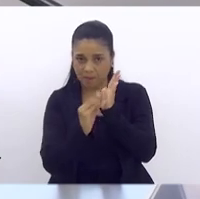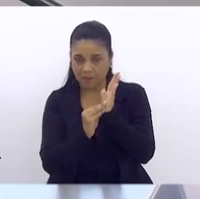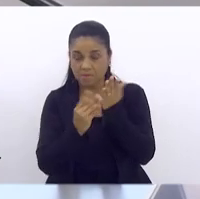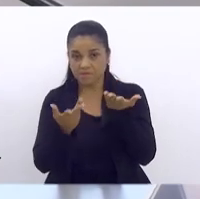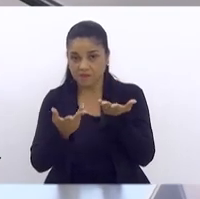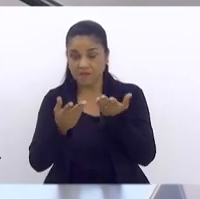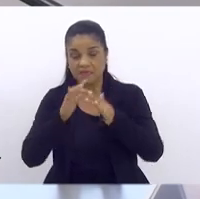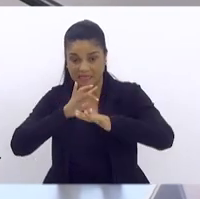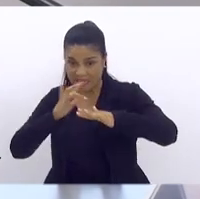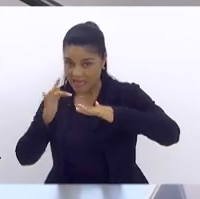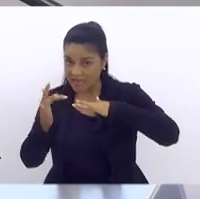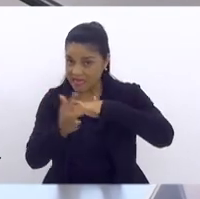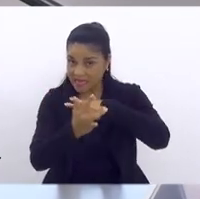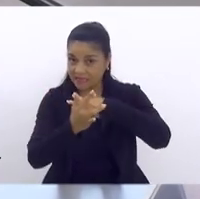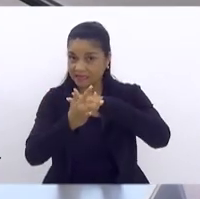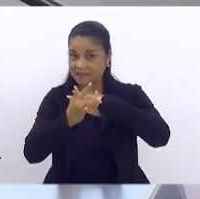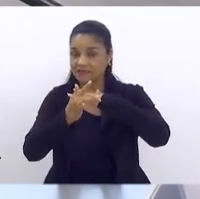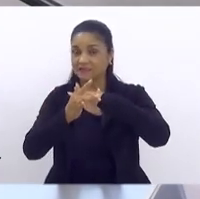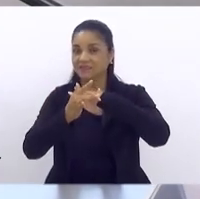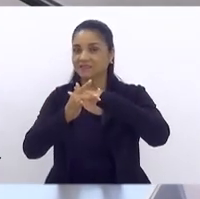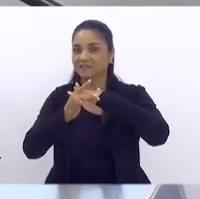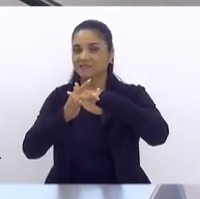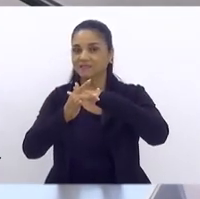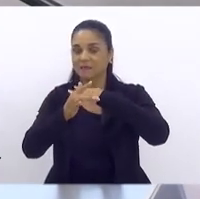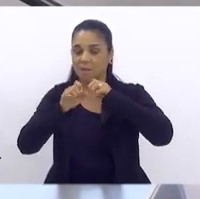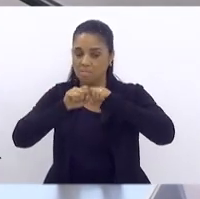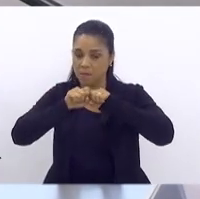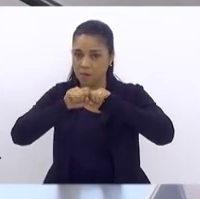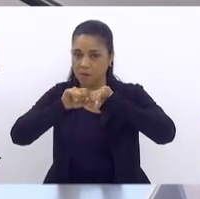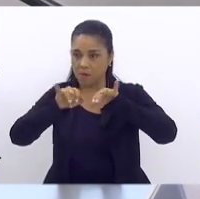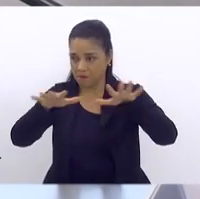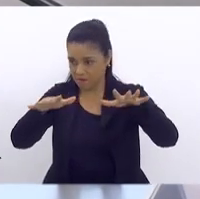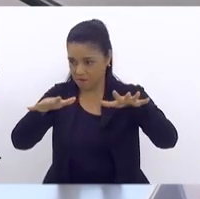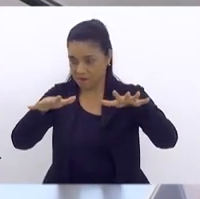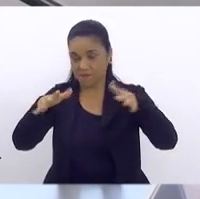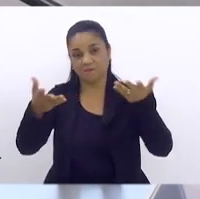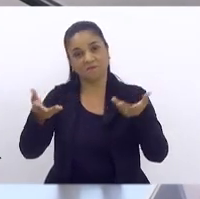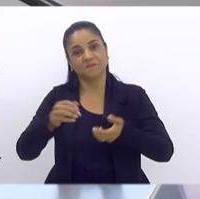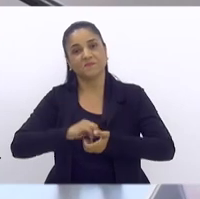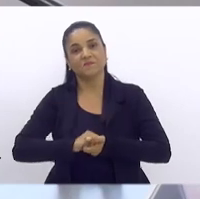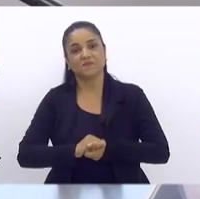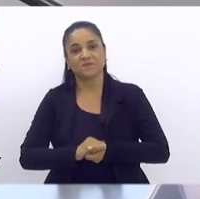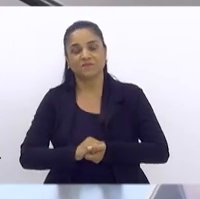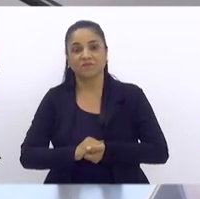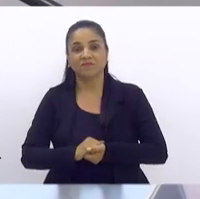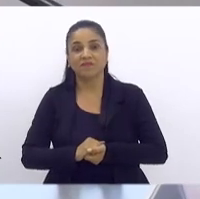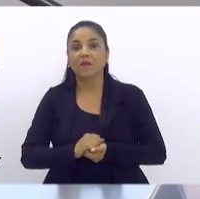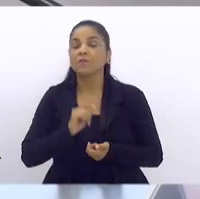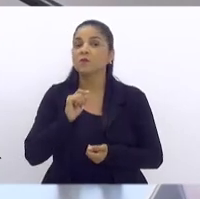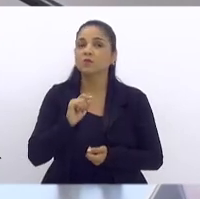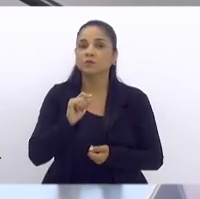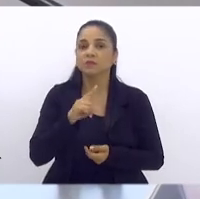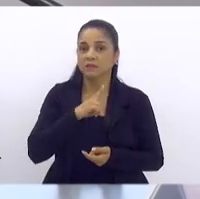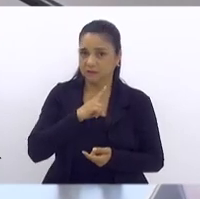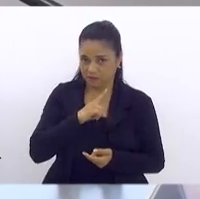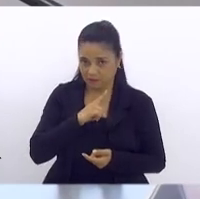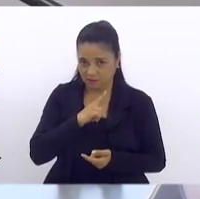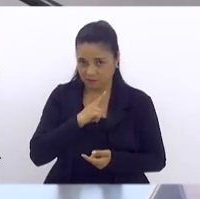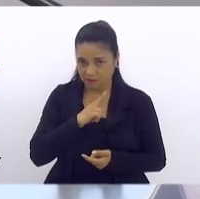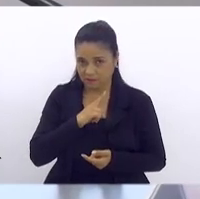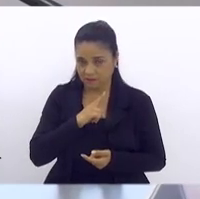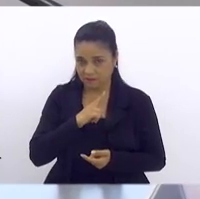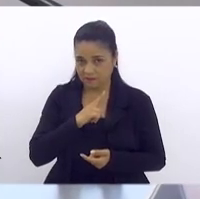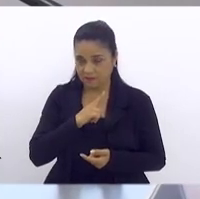evidentemente, pode ter uma visibilidade espantosa. Mas por que que tem?